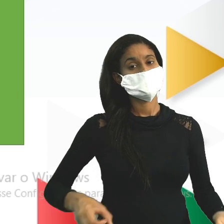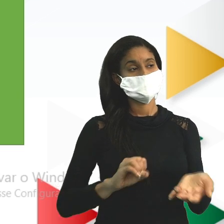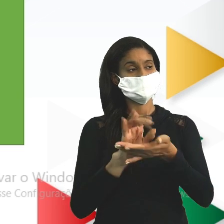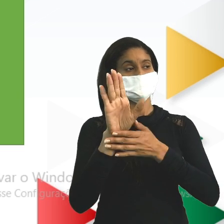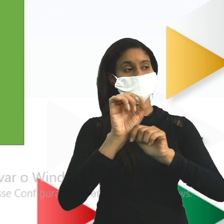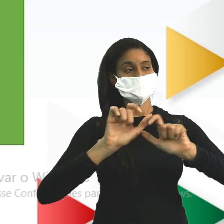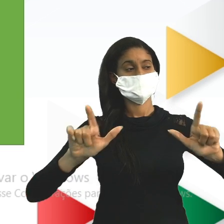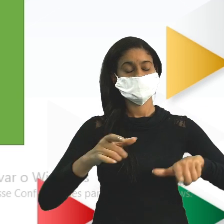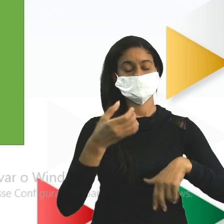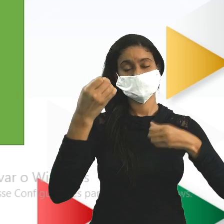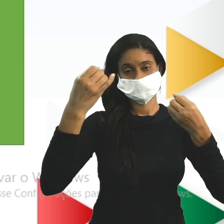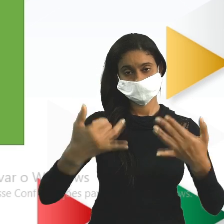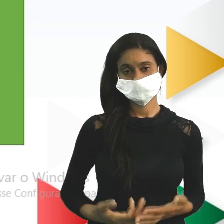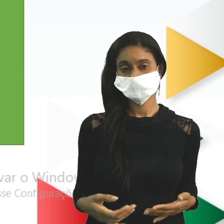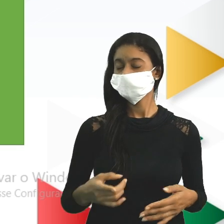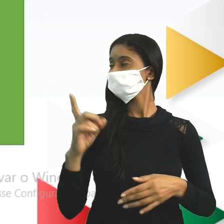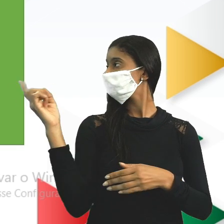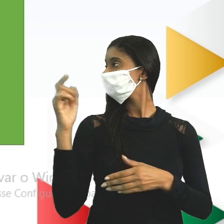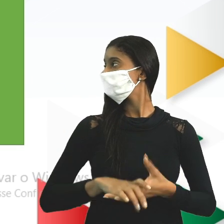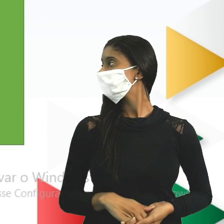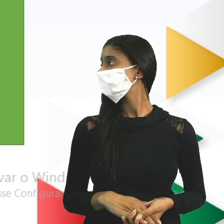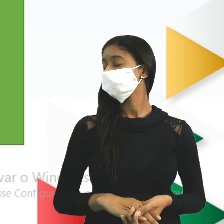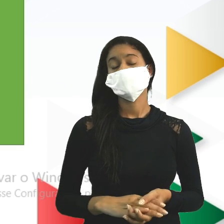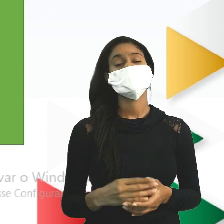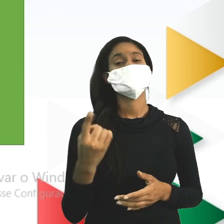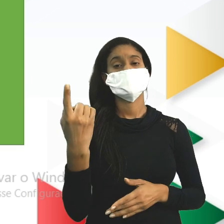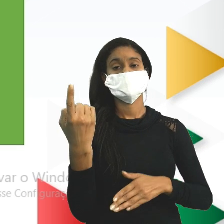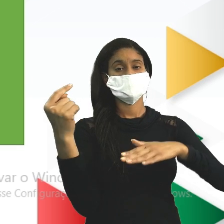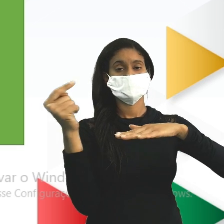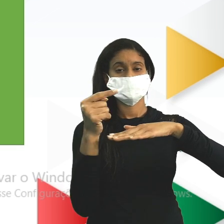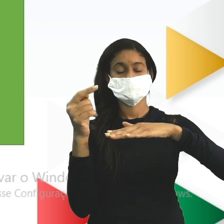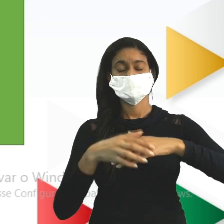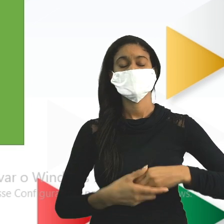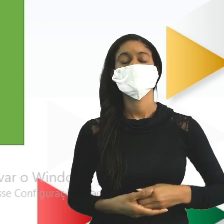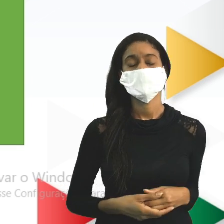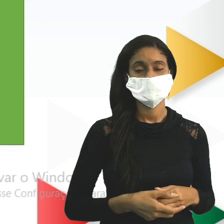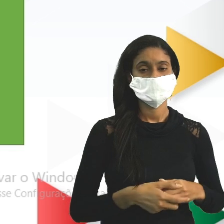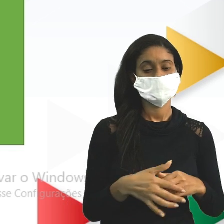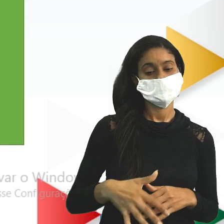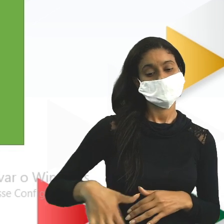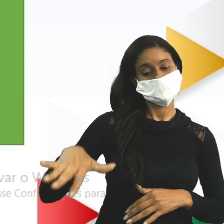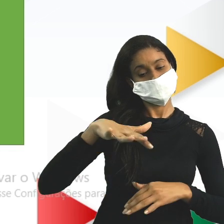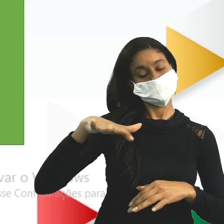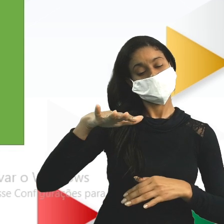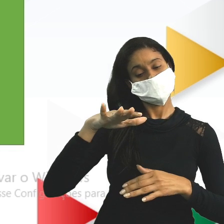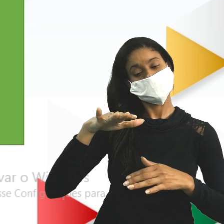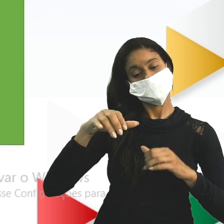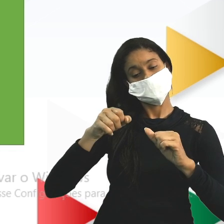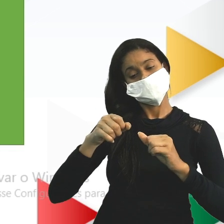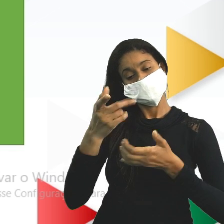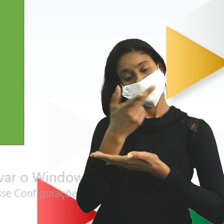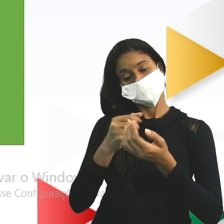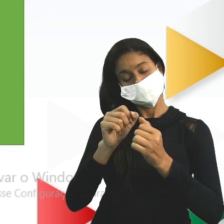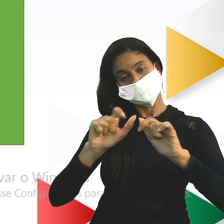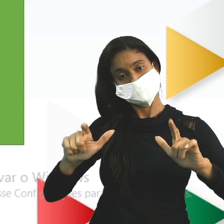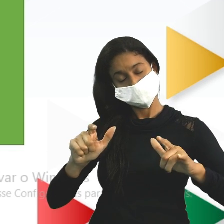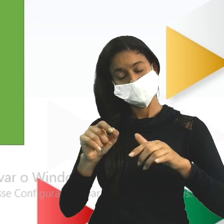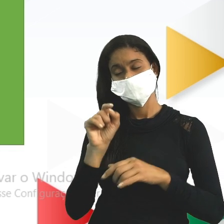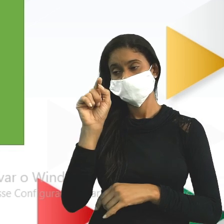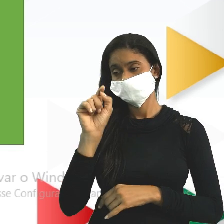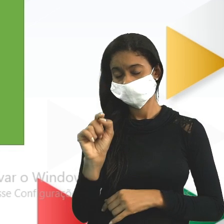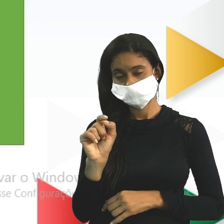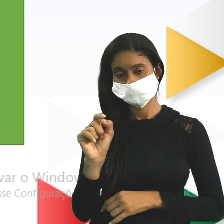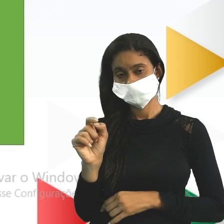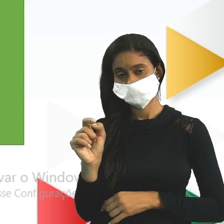que eu acabei de falar. 1 é o numerador, ou seja, é a área do mapa, 2 pontinhos e